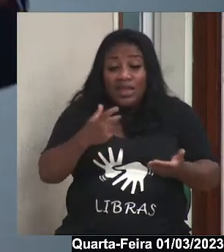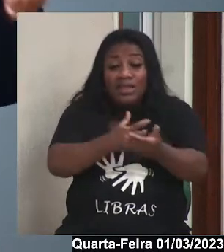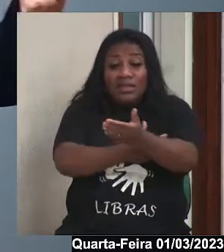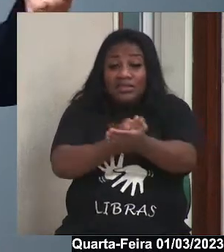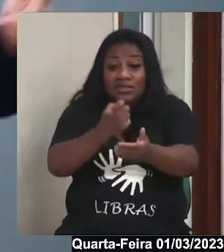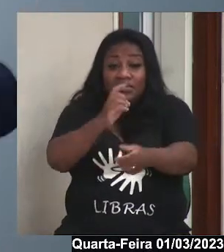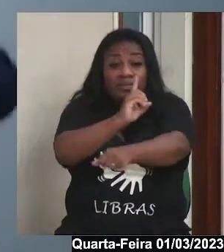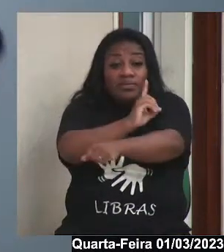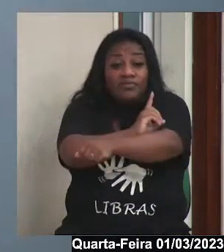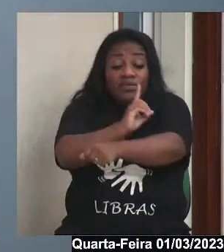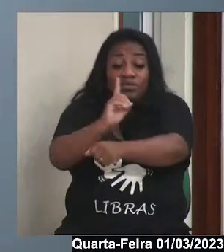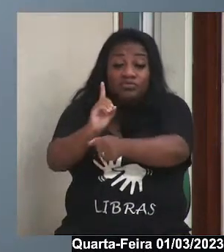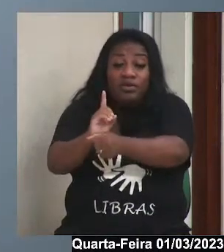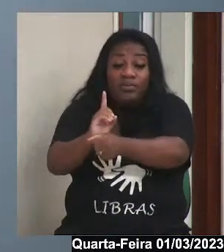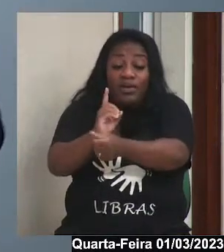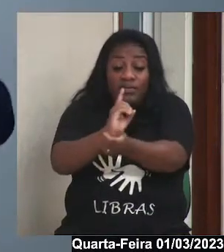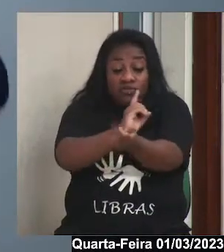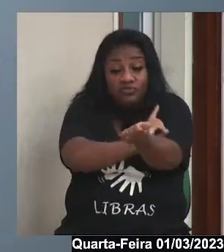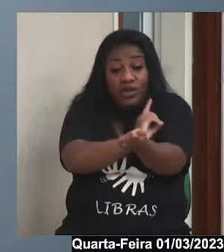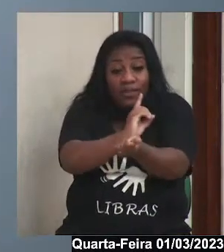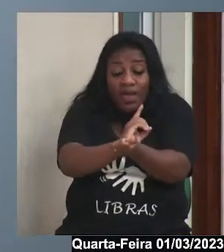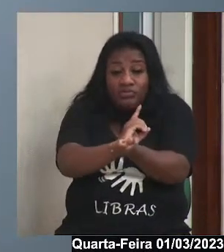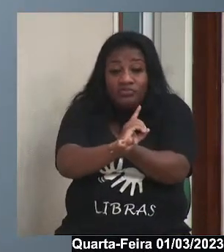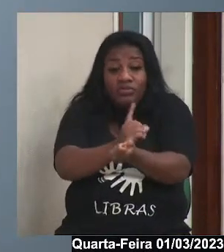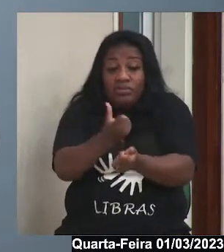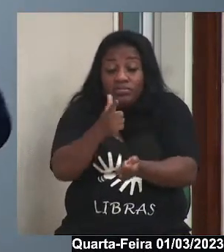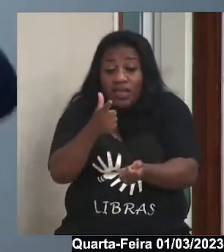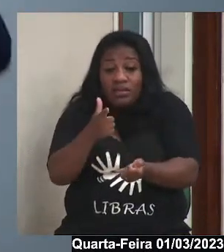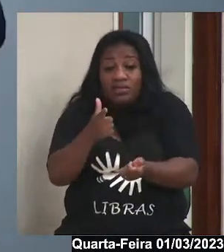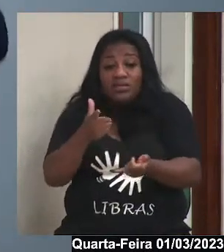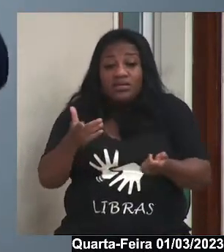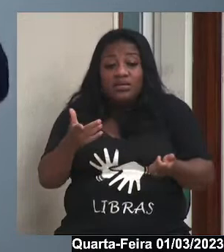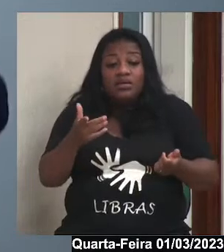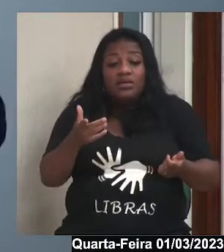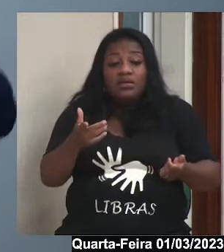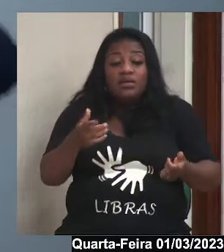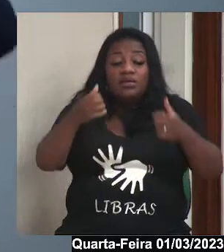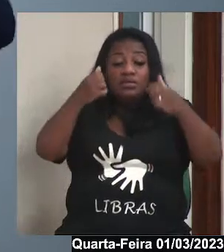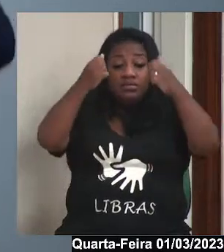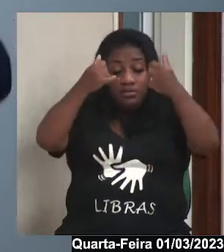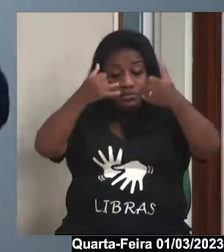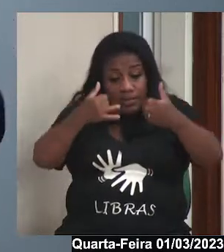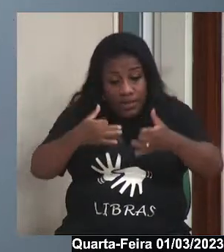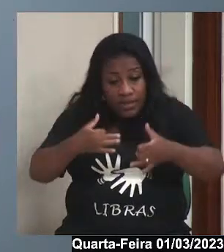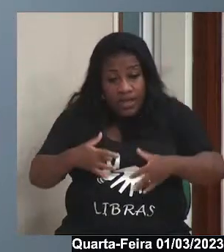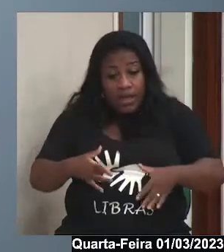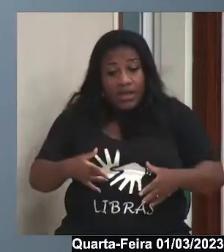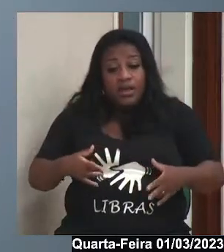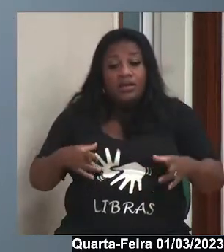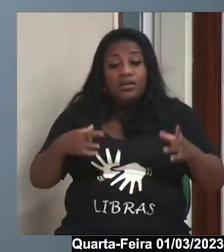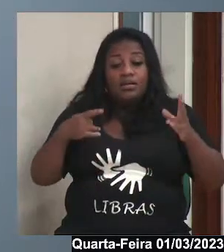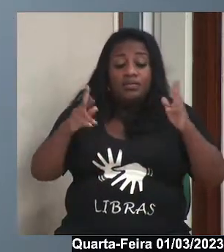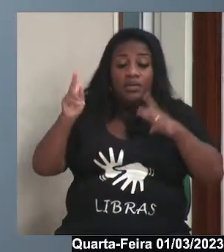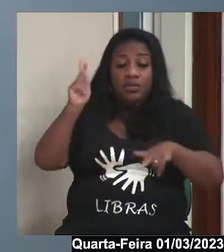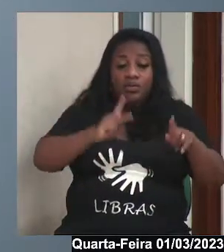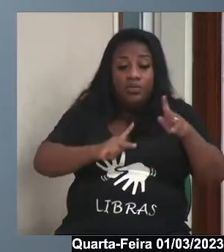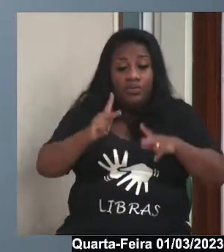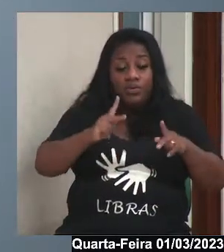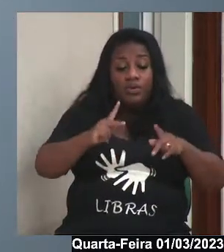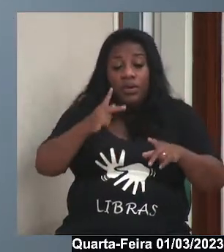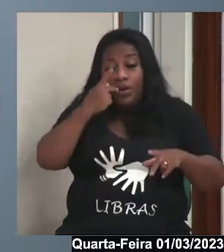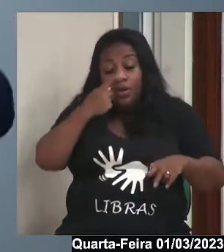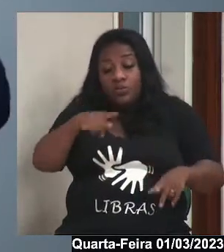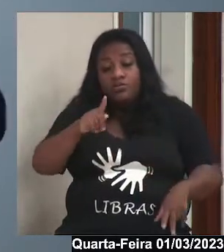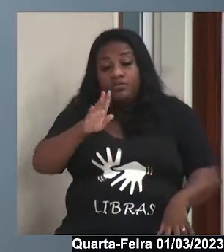senhor escolheu fazer o evento. Agora o senhor tem que pagar o preço de se explicar para a nossa população. O seu